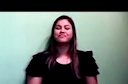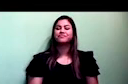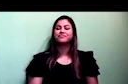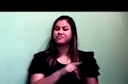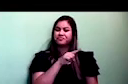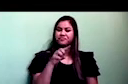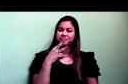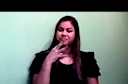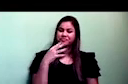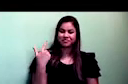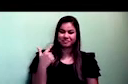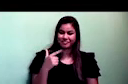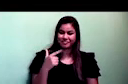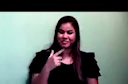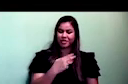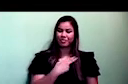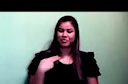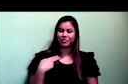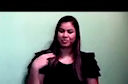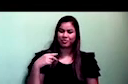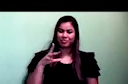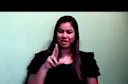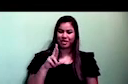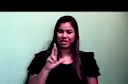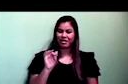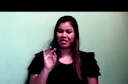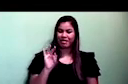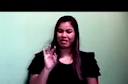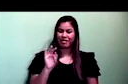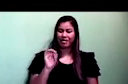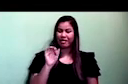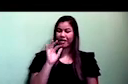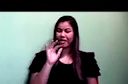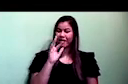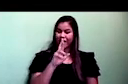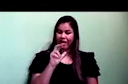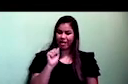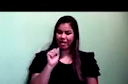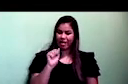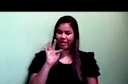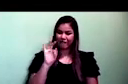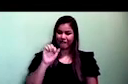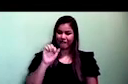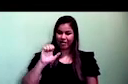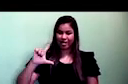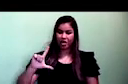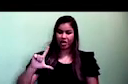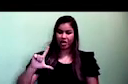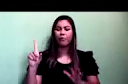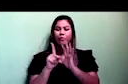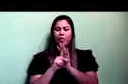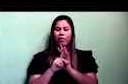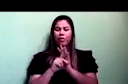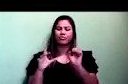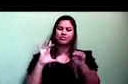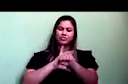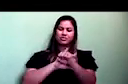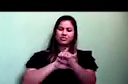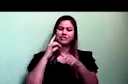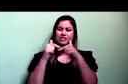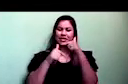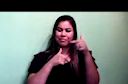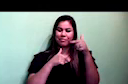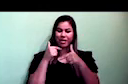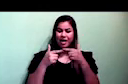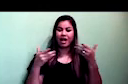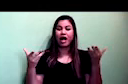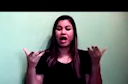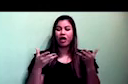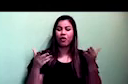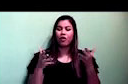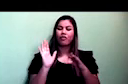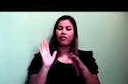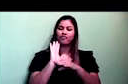sou o Rafael, aqui da Segurança do Trabalho, e eu vou rodar aqui o vídeo do Mackenzie